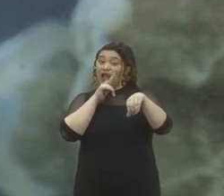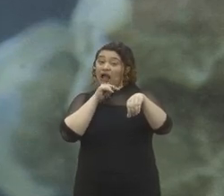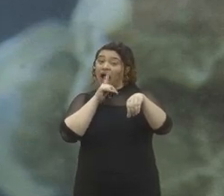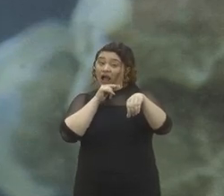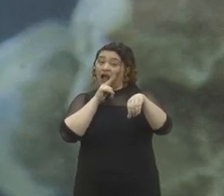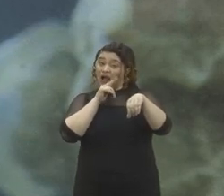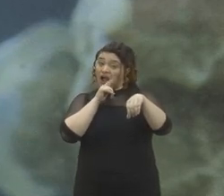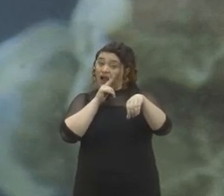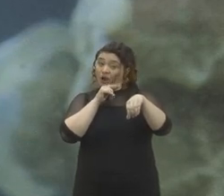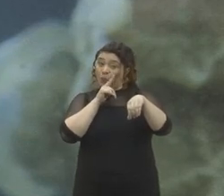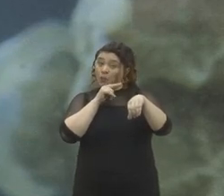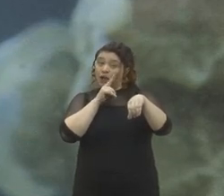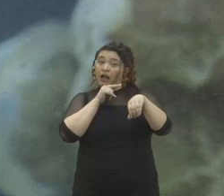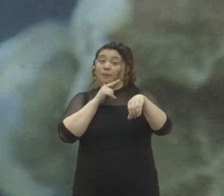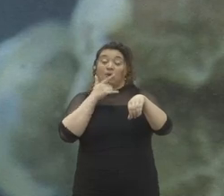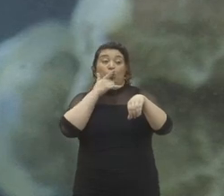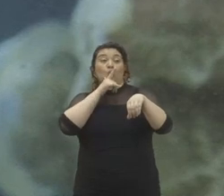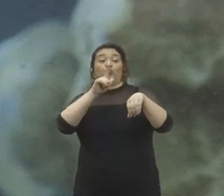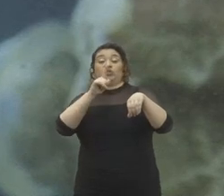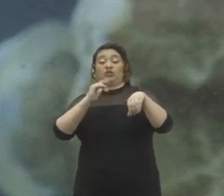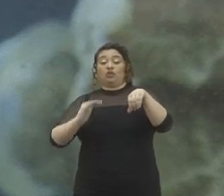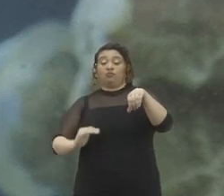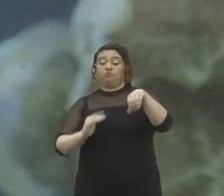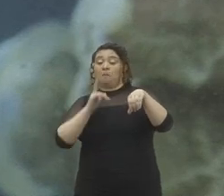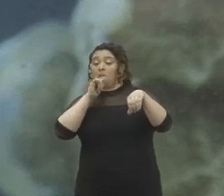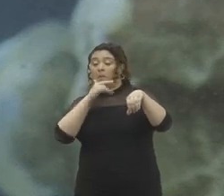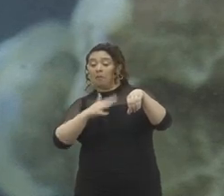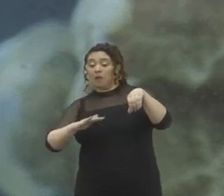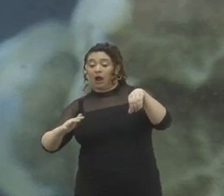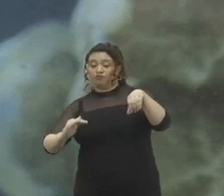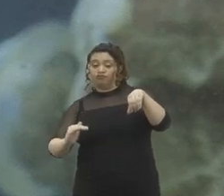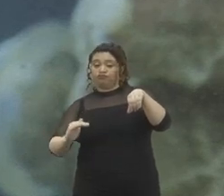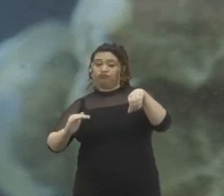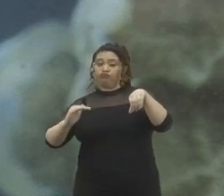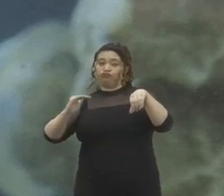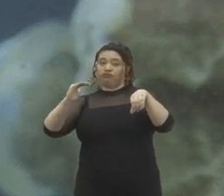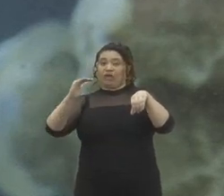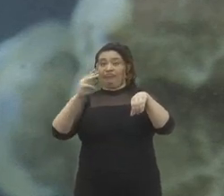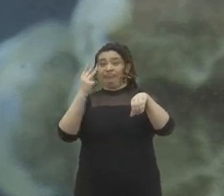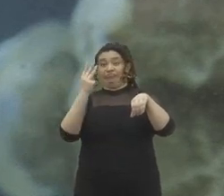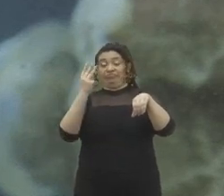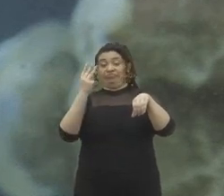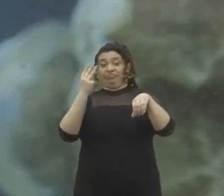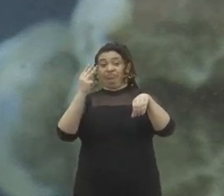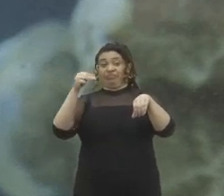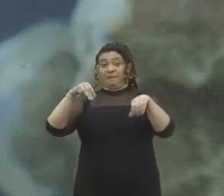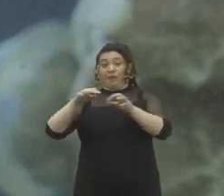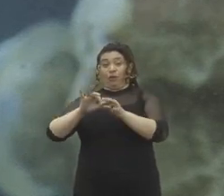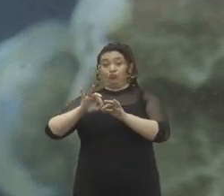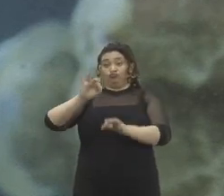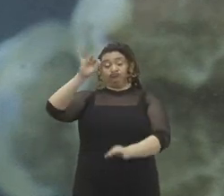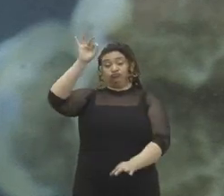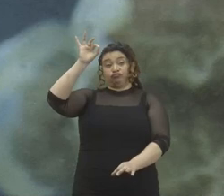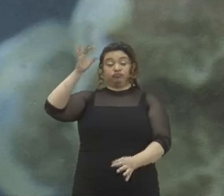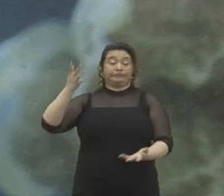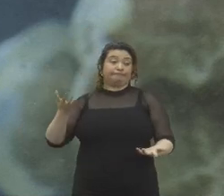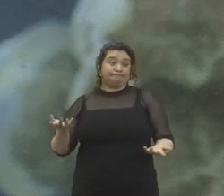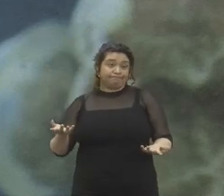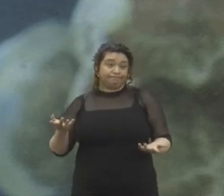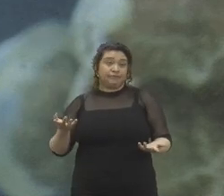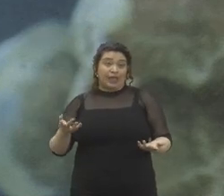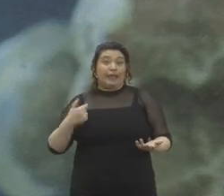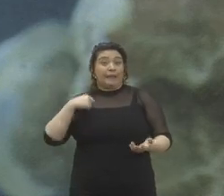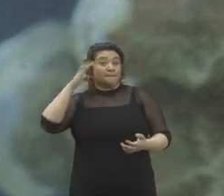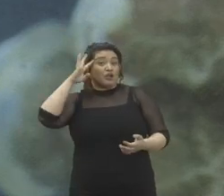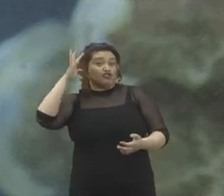forma de gelo para elevar o nível dos mares em 3 M is é uma tragédia 3 m de de elevação